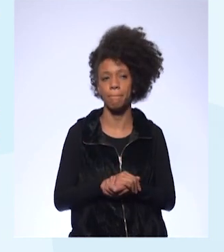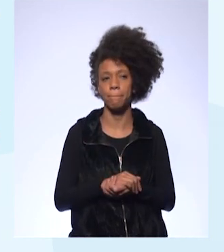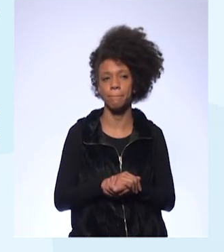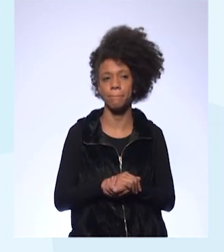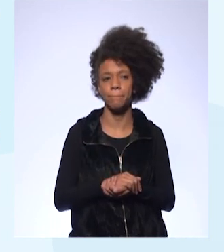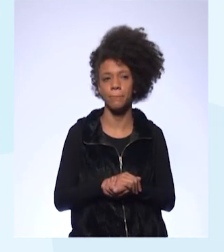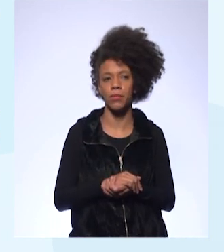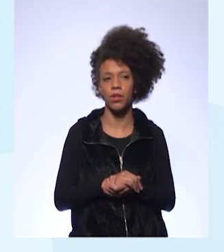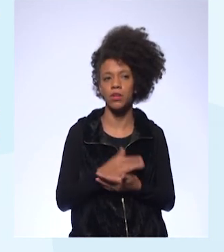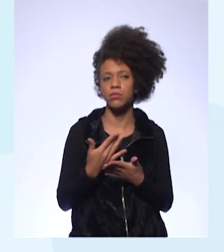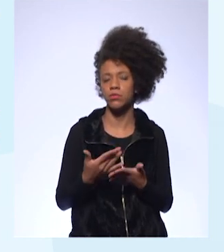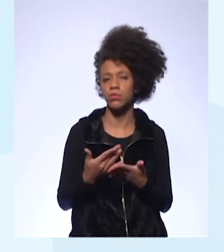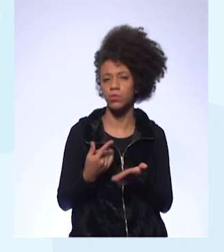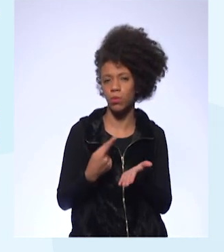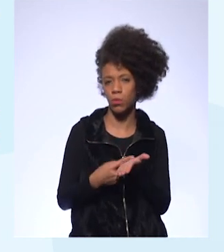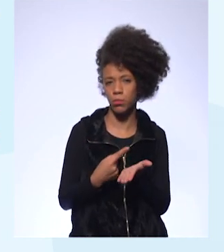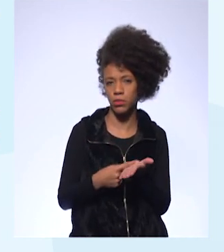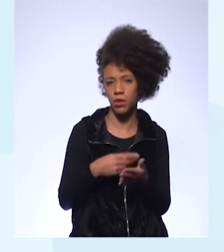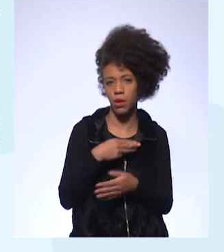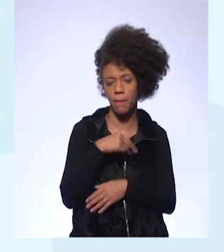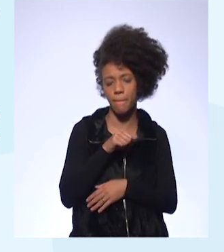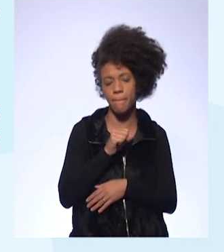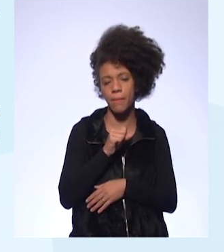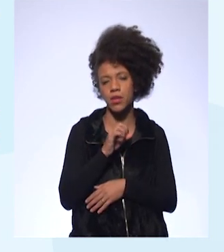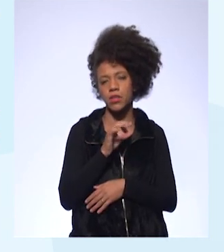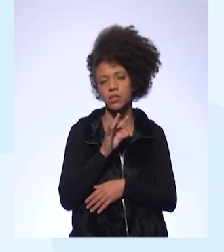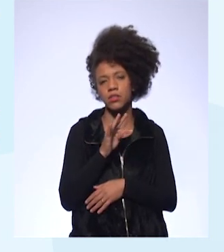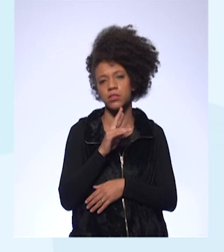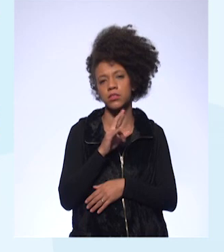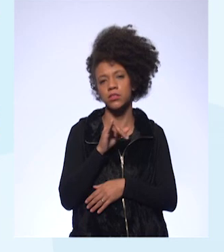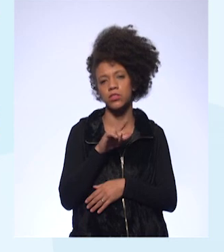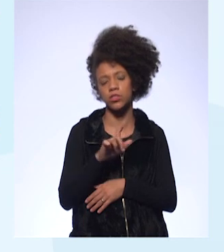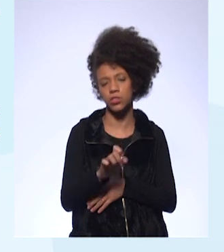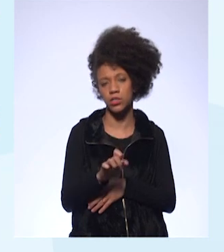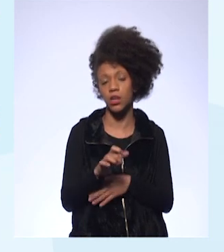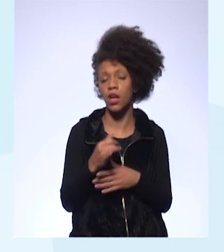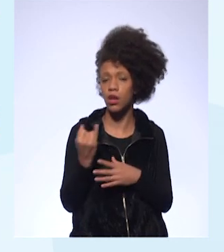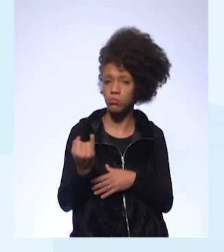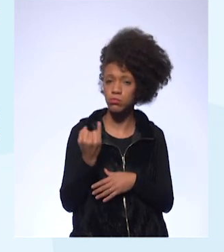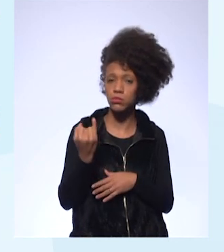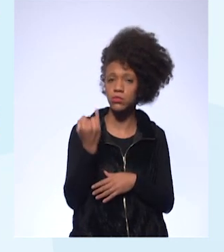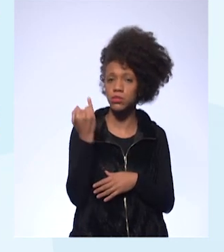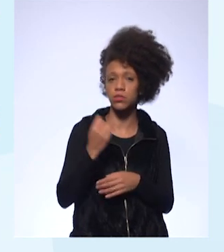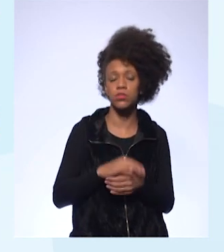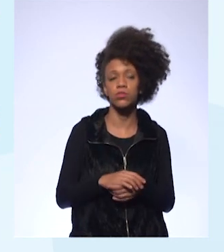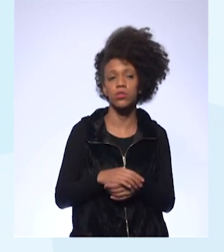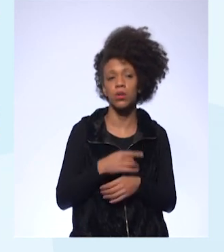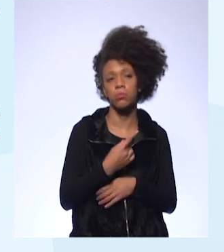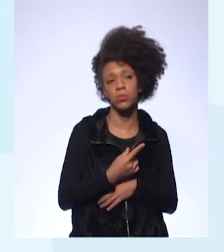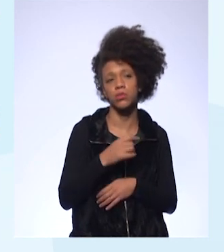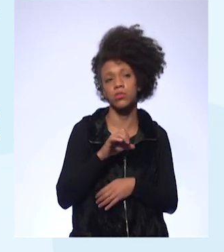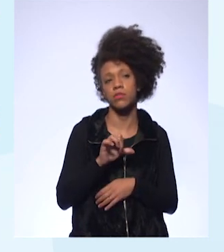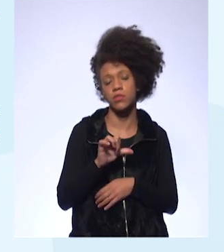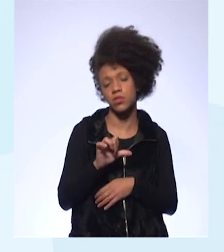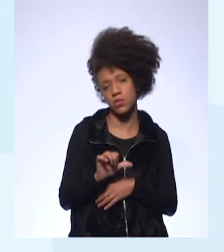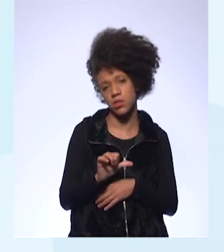né, do Tratado de Maastricht. Que esse tratado ele é muito importante, é um tratado de